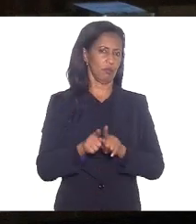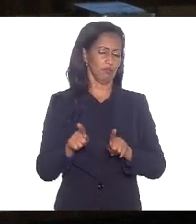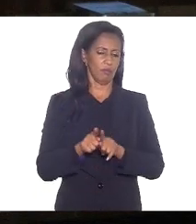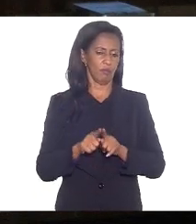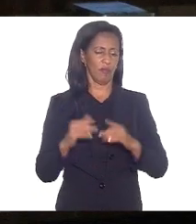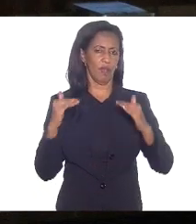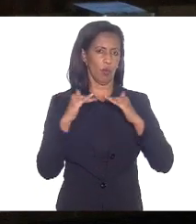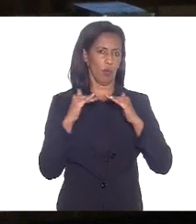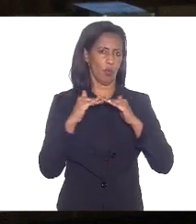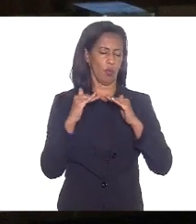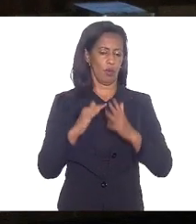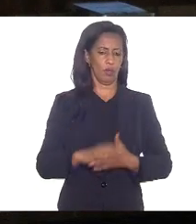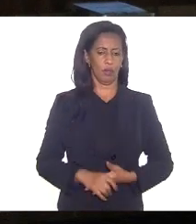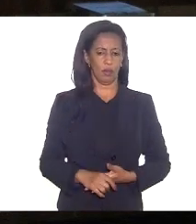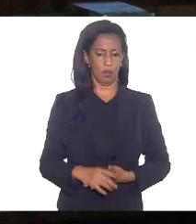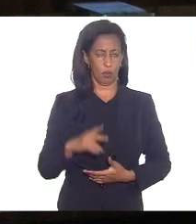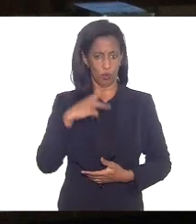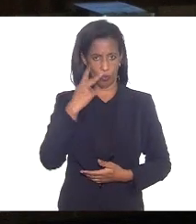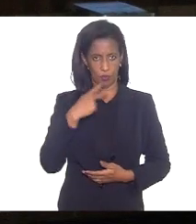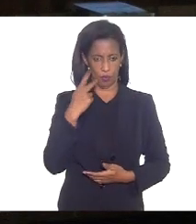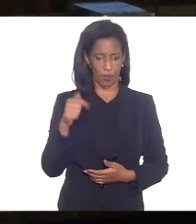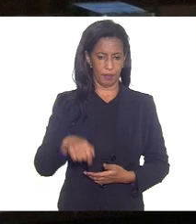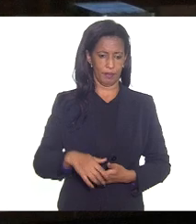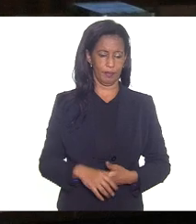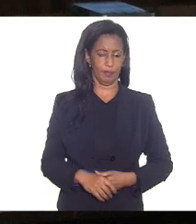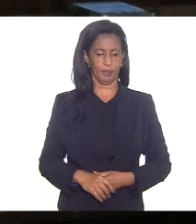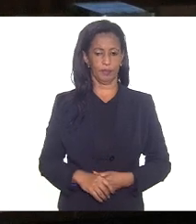vão concordar com o que eu vou falar aqui.